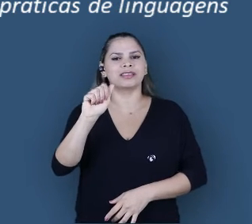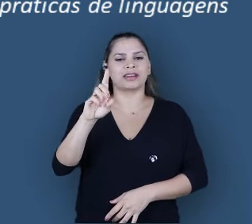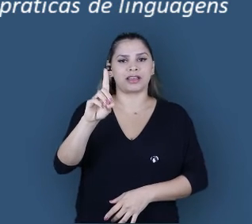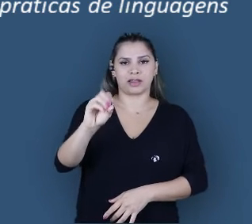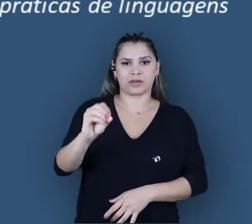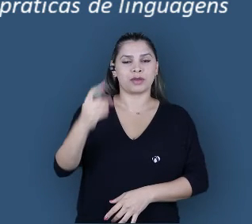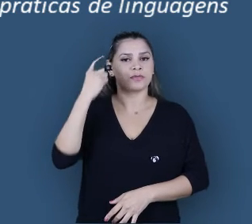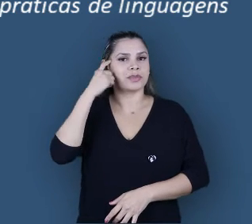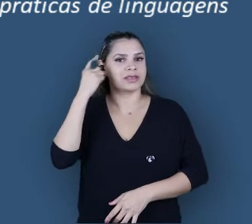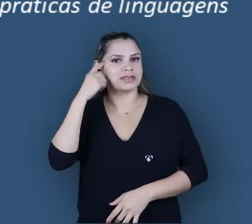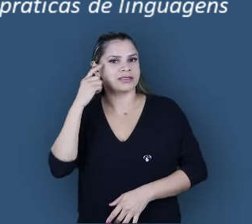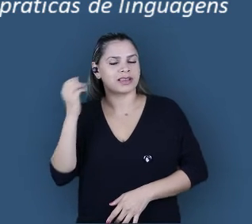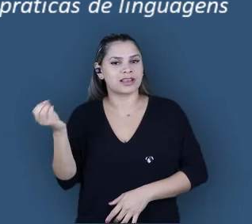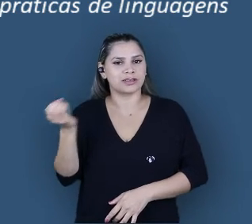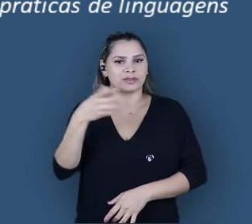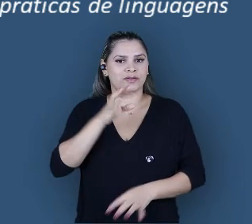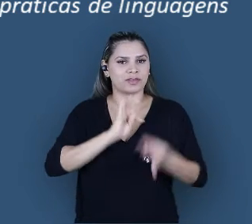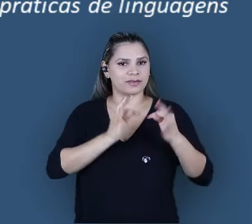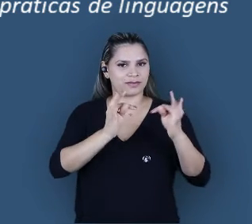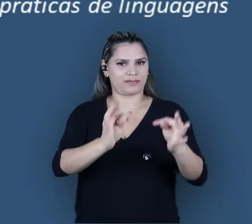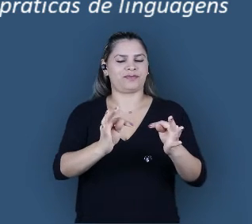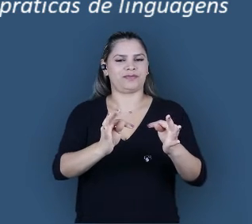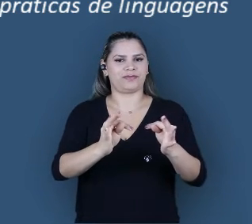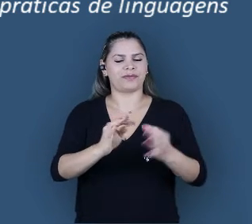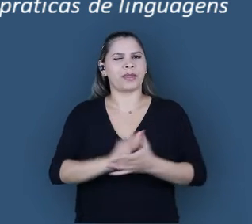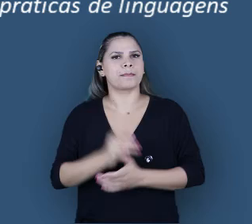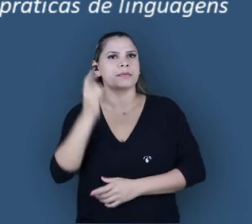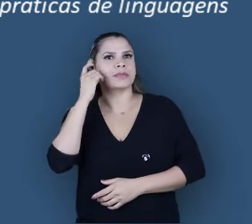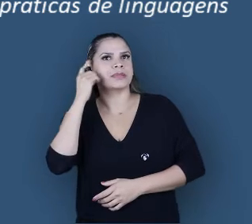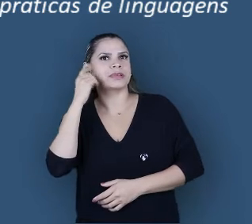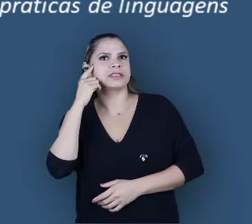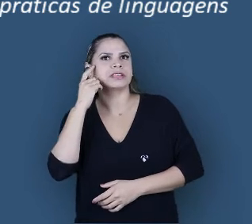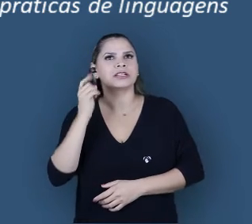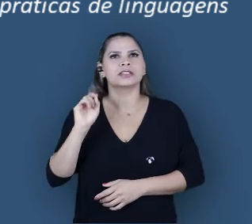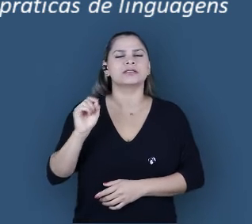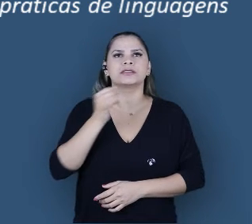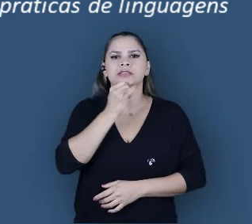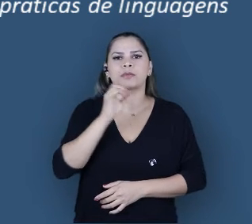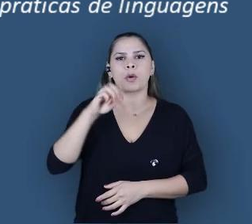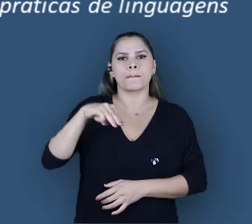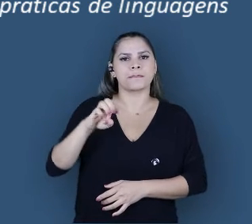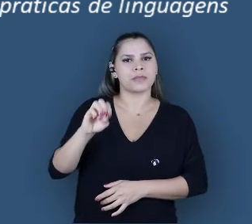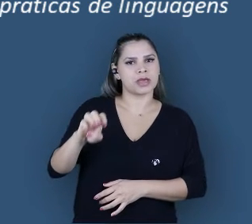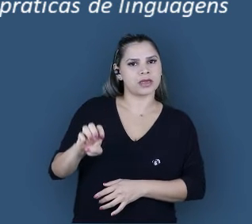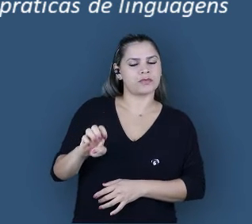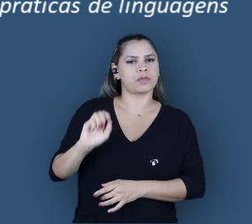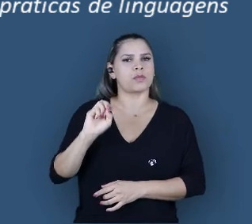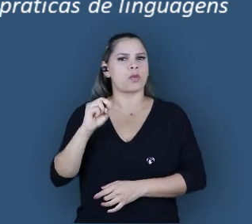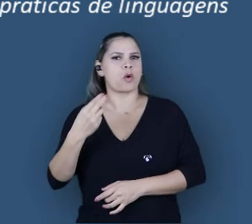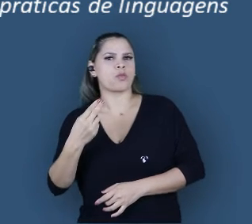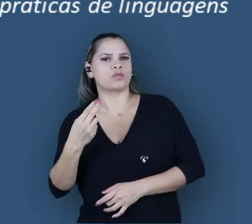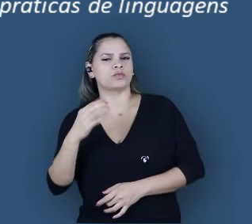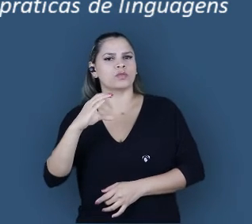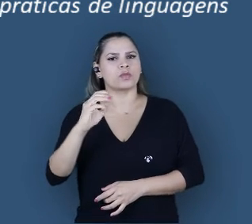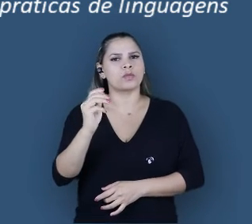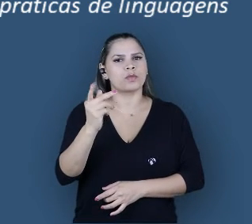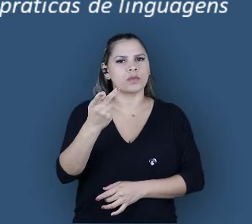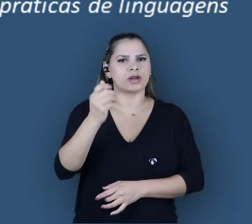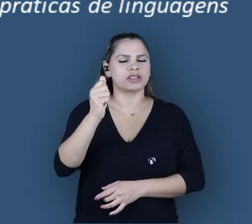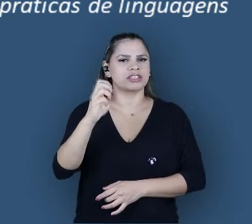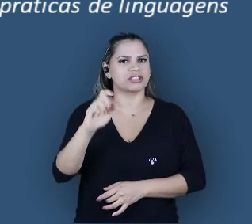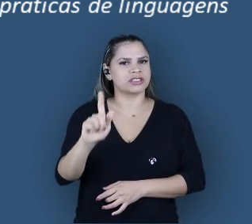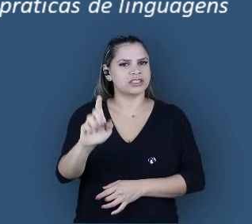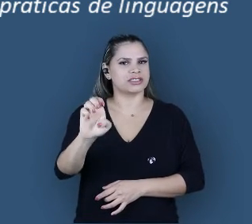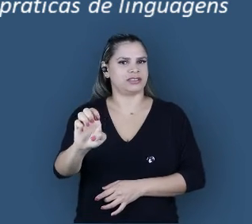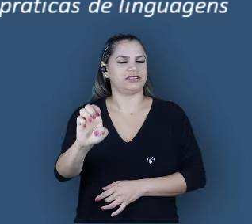indivíduo, ao mundo letrado, né? E quando se fala de mundo letrado, tendo em vista as novas tecnologias, pensar desde um meme